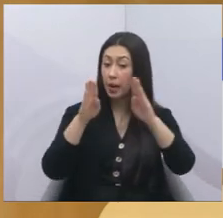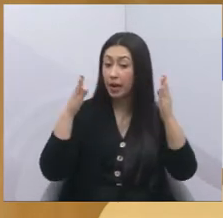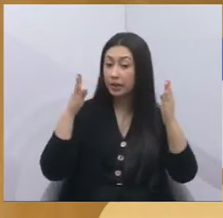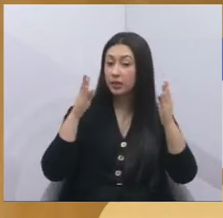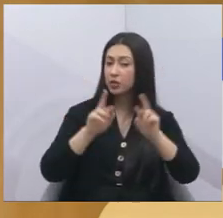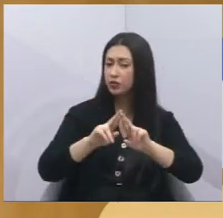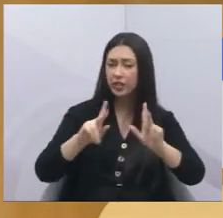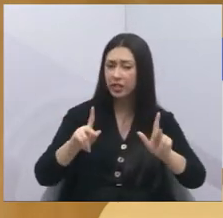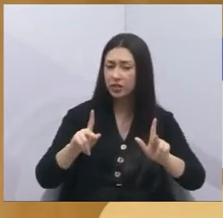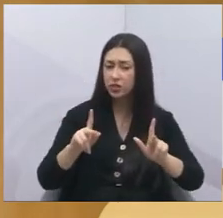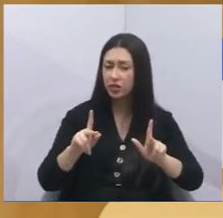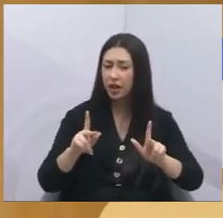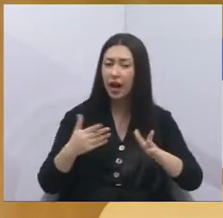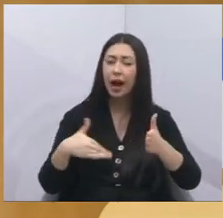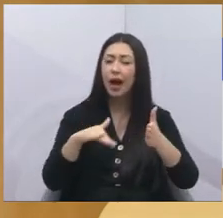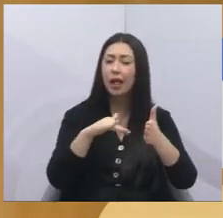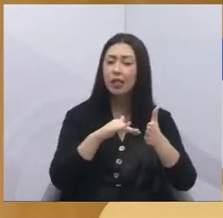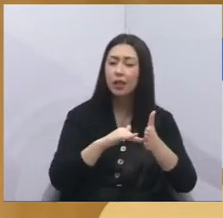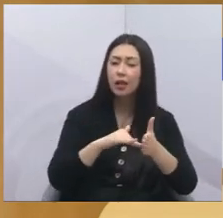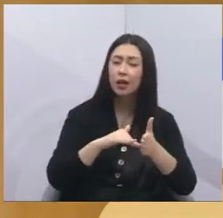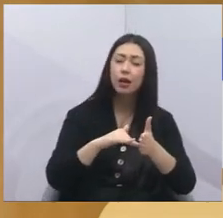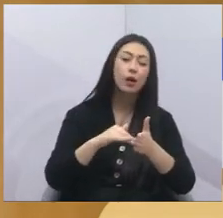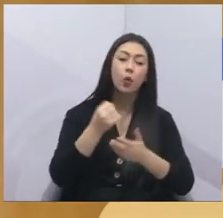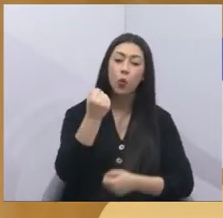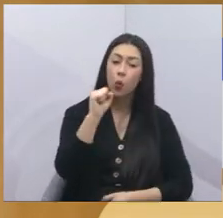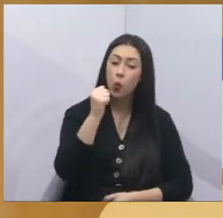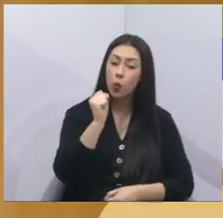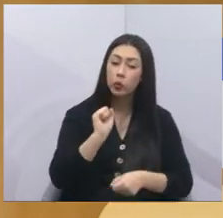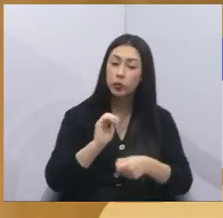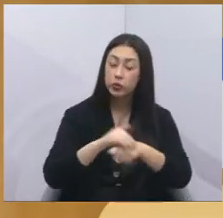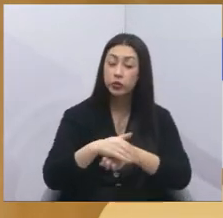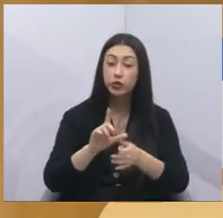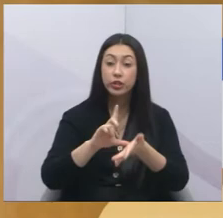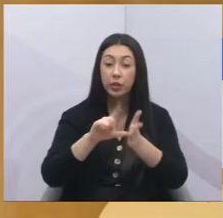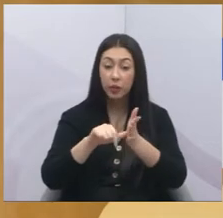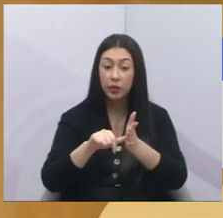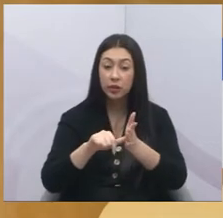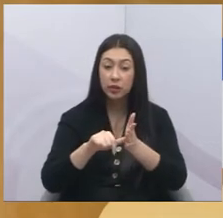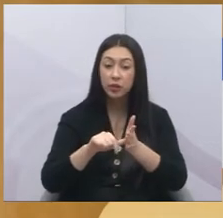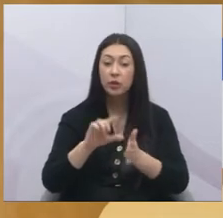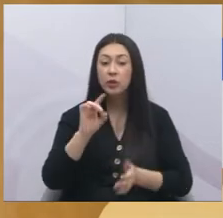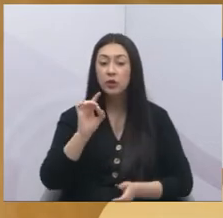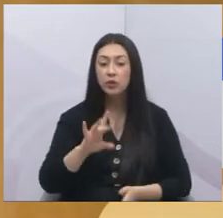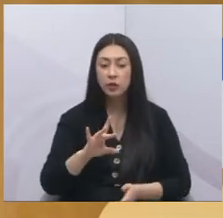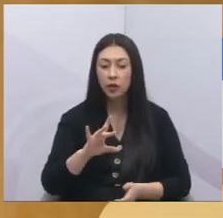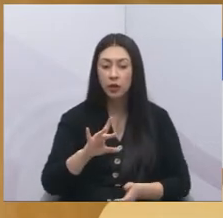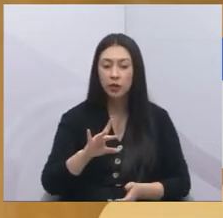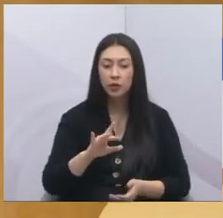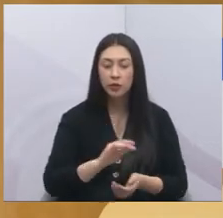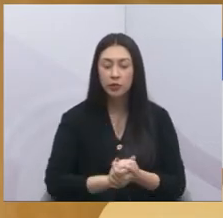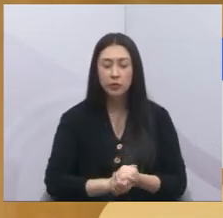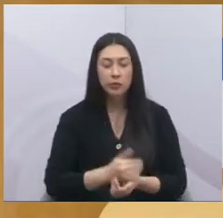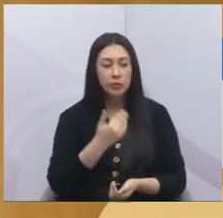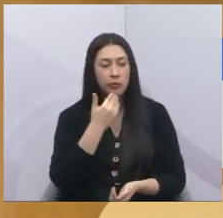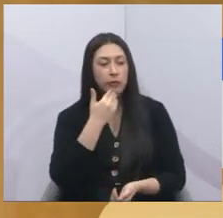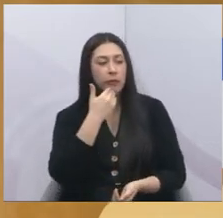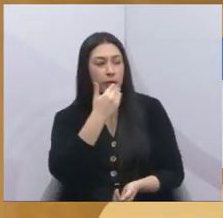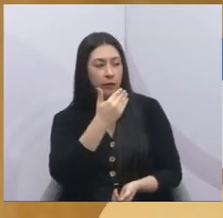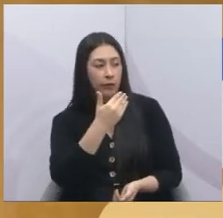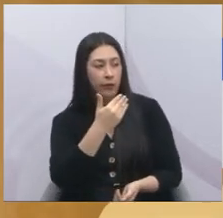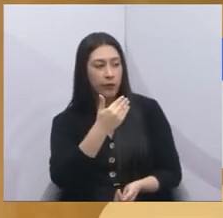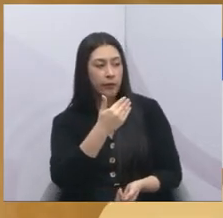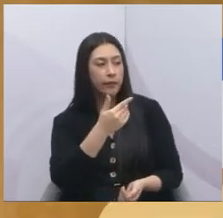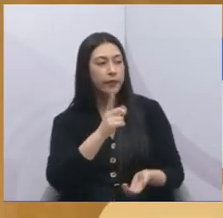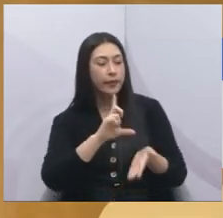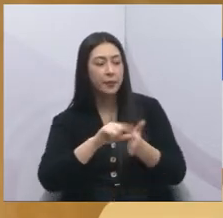neles trouxeram, das 22 para as 20 horas, e depois esse atendimento, que esse atendimento possa ser feito